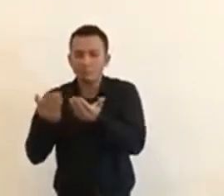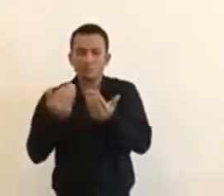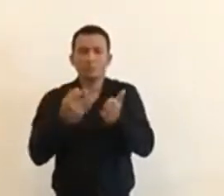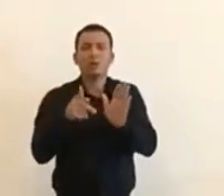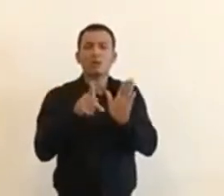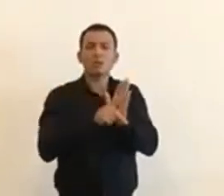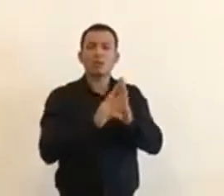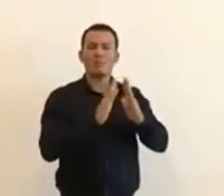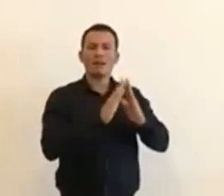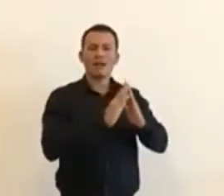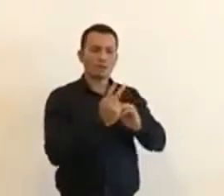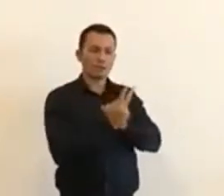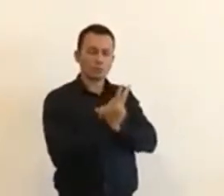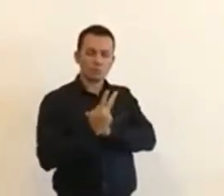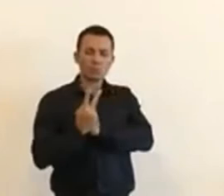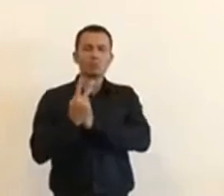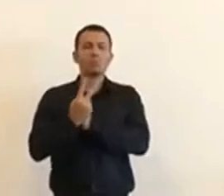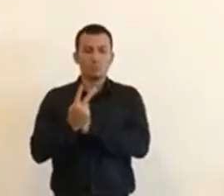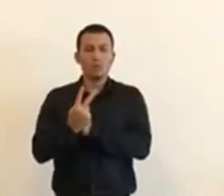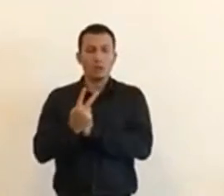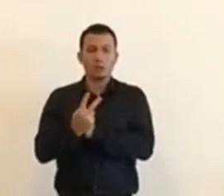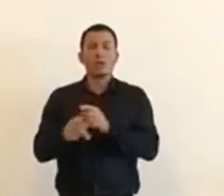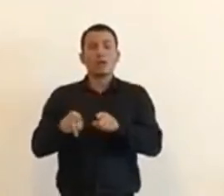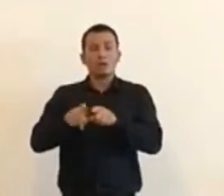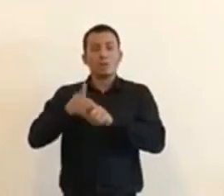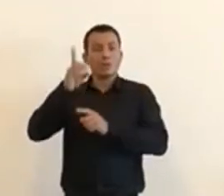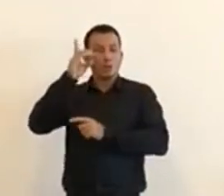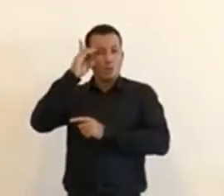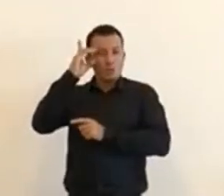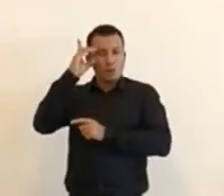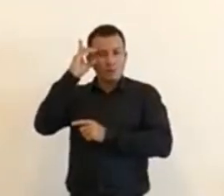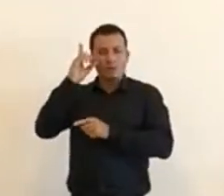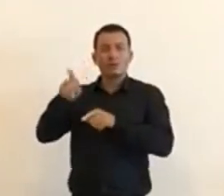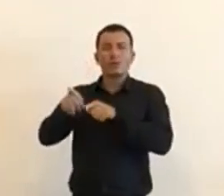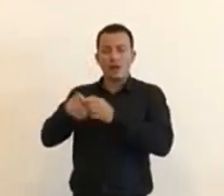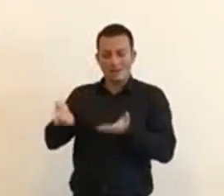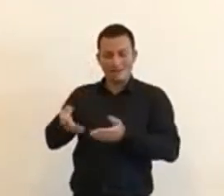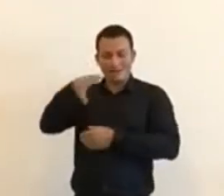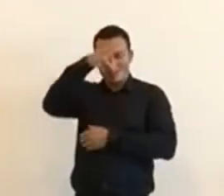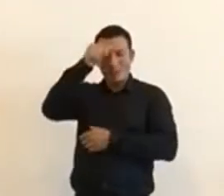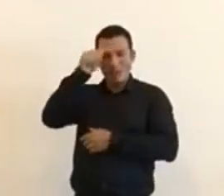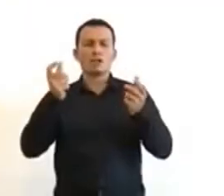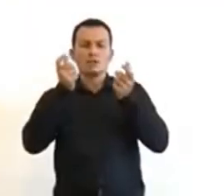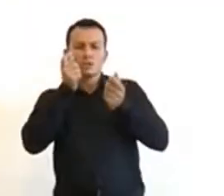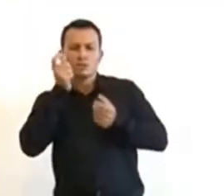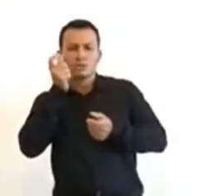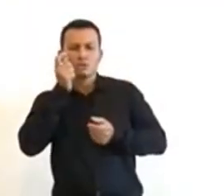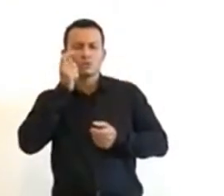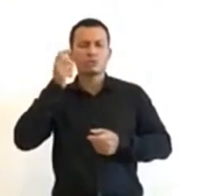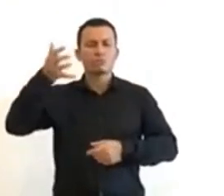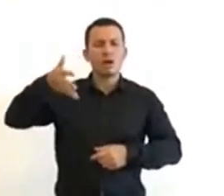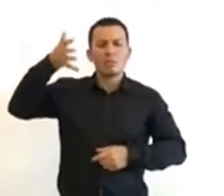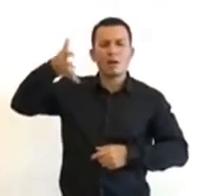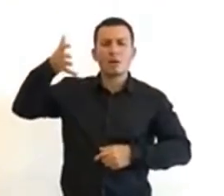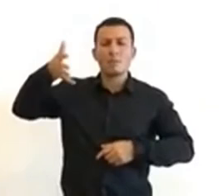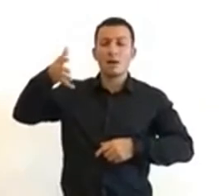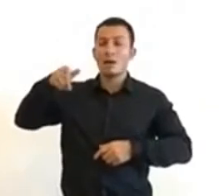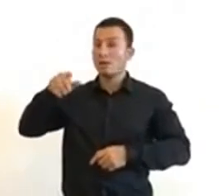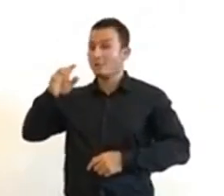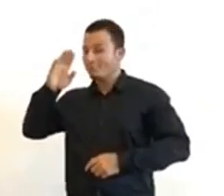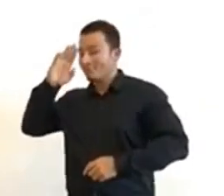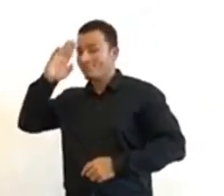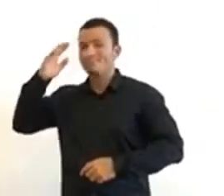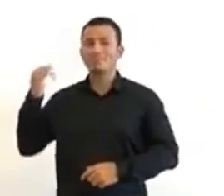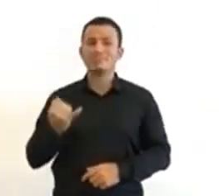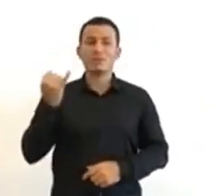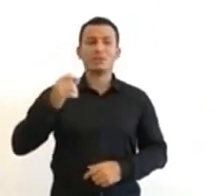tratamento, assim também como está fazendo o prefeito Davi Almeida e muitos outros gestores. O ponto mais importante